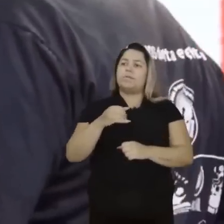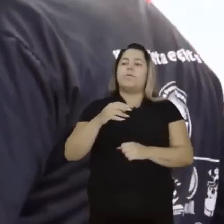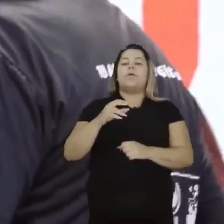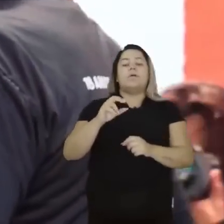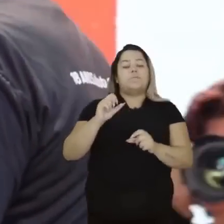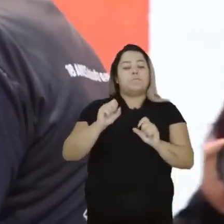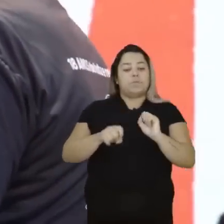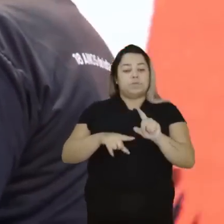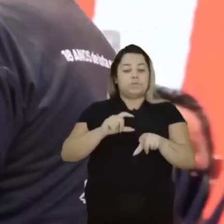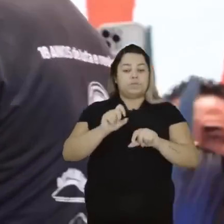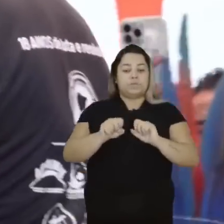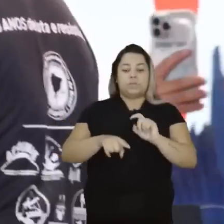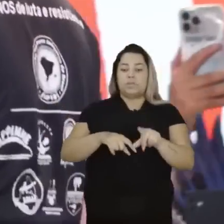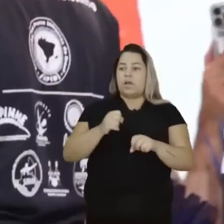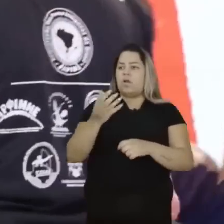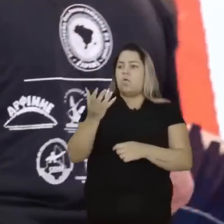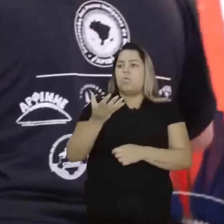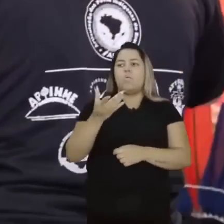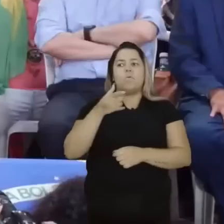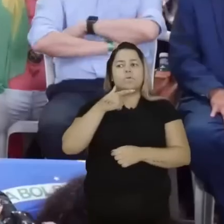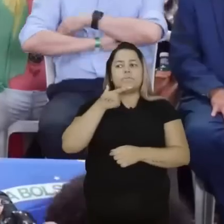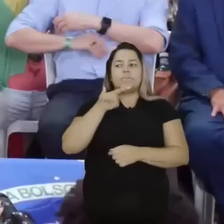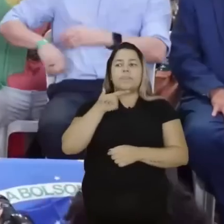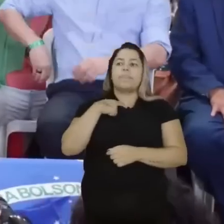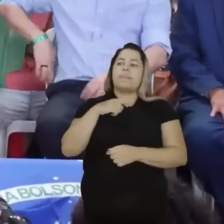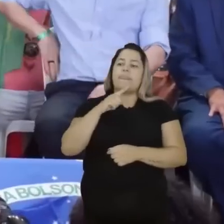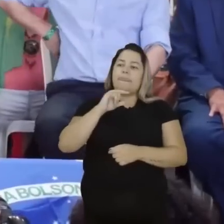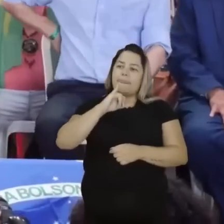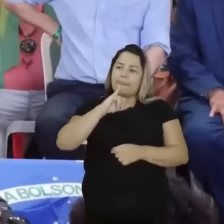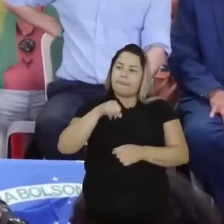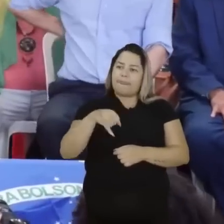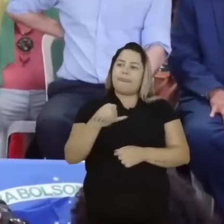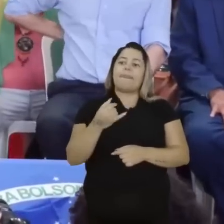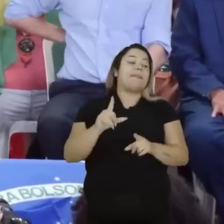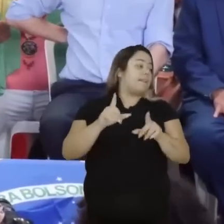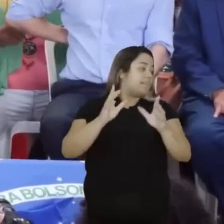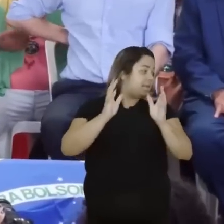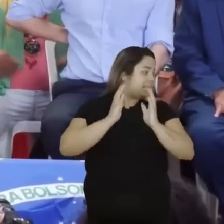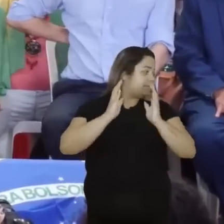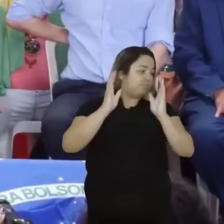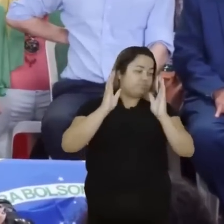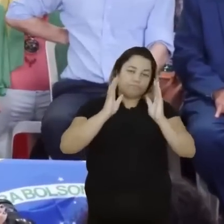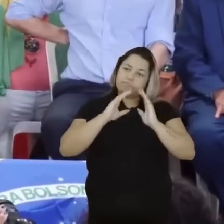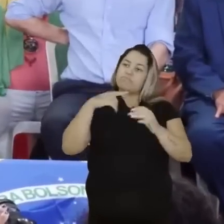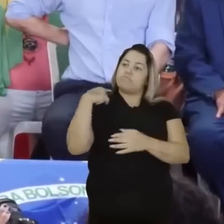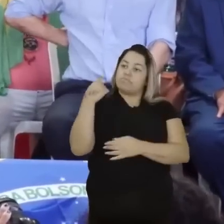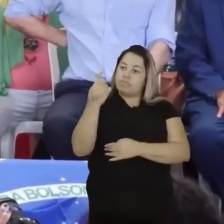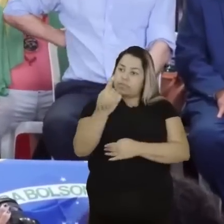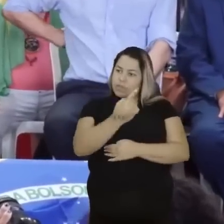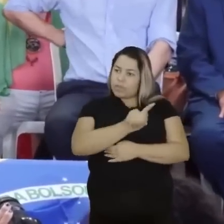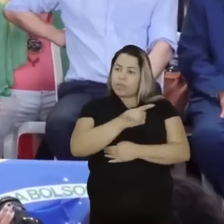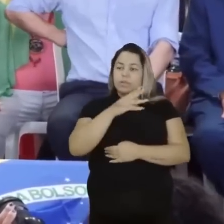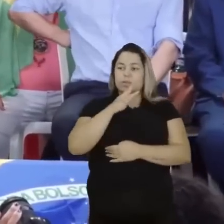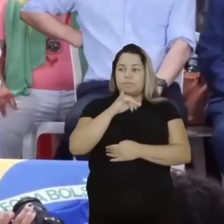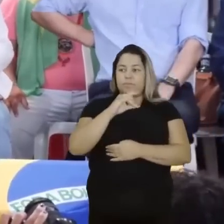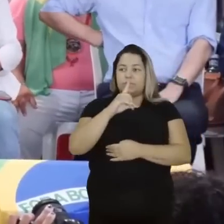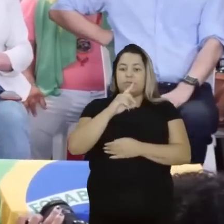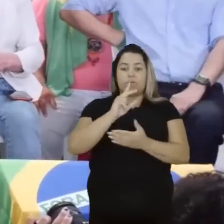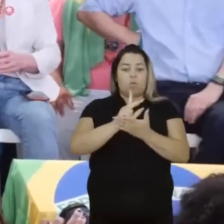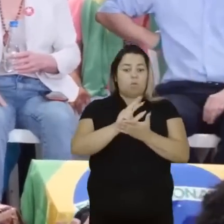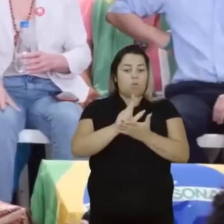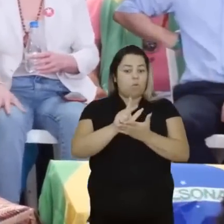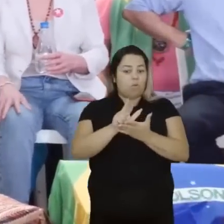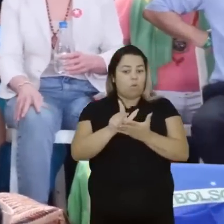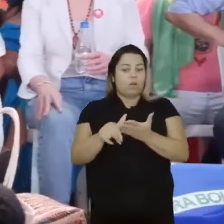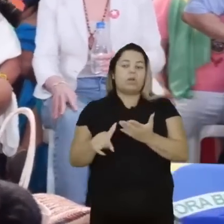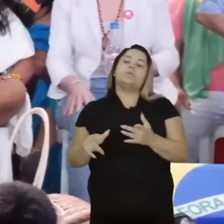que quiser. E a gente tem que tirar proveito da riqueza da nossa biodiversidade, para que vocês